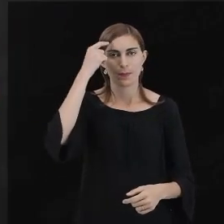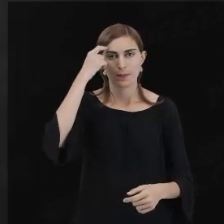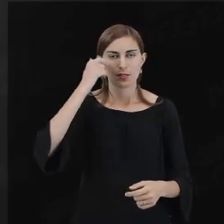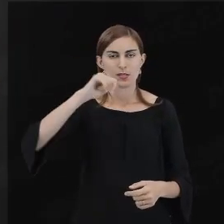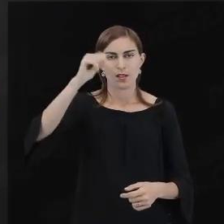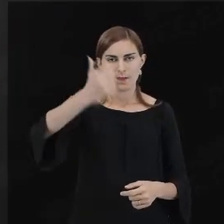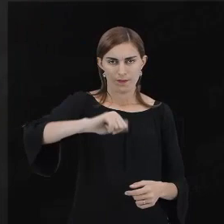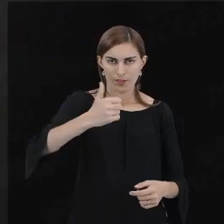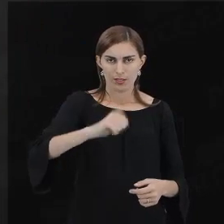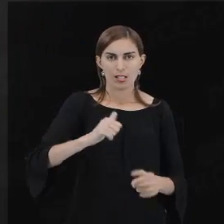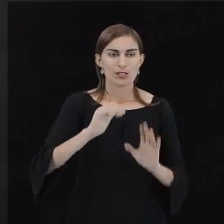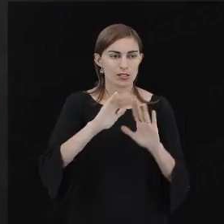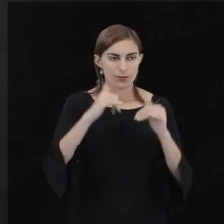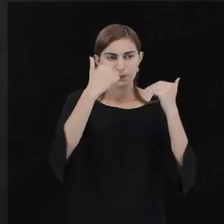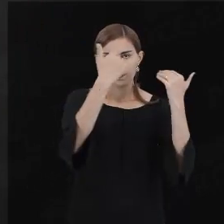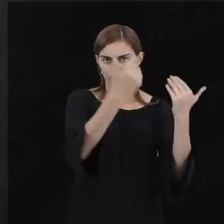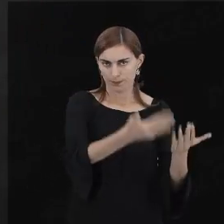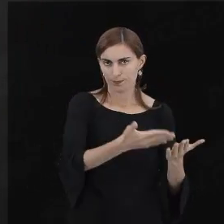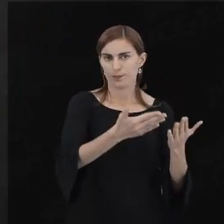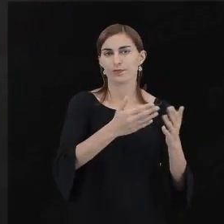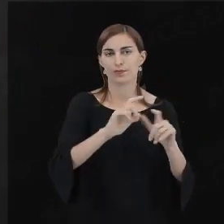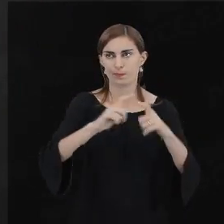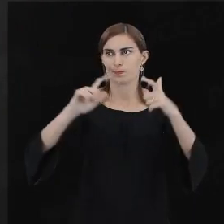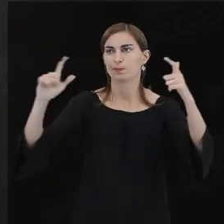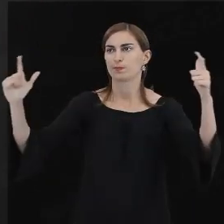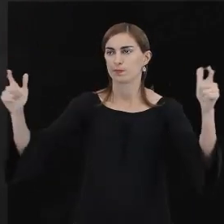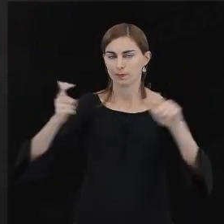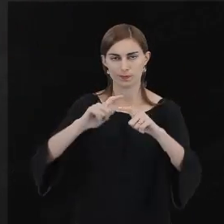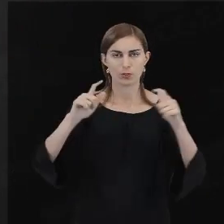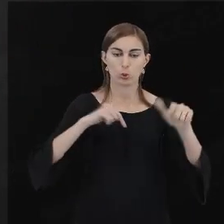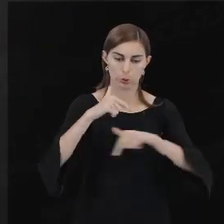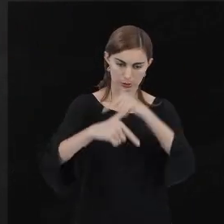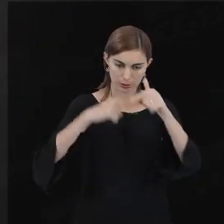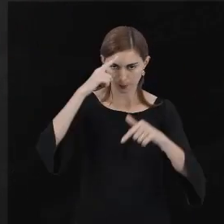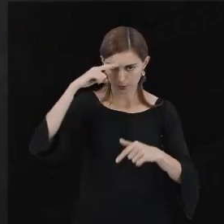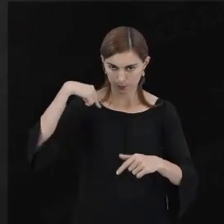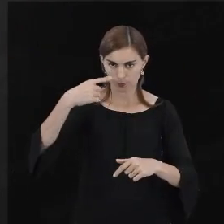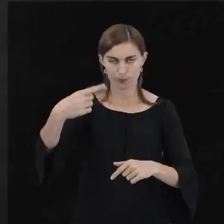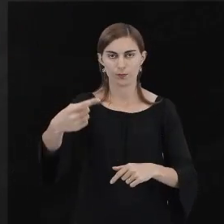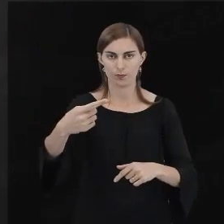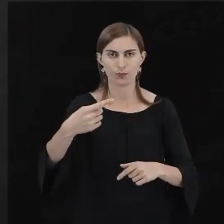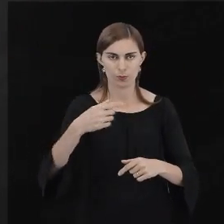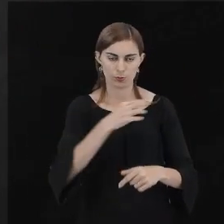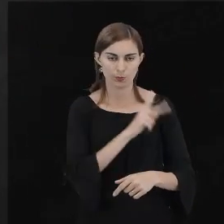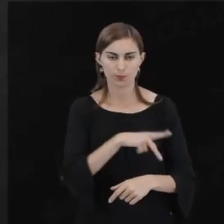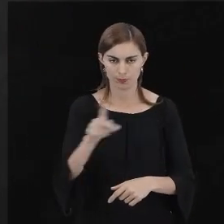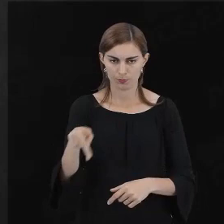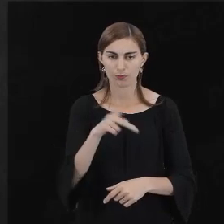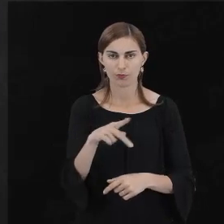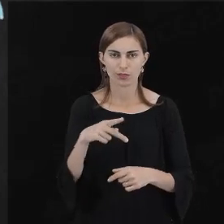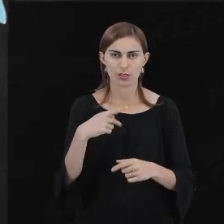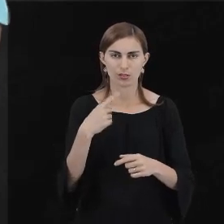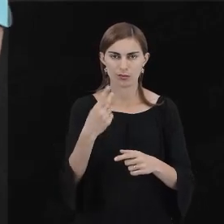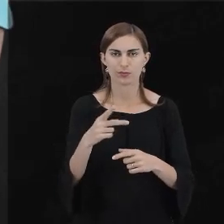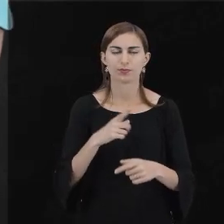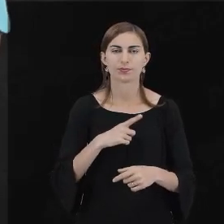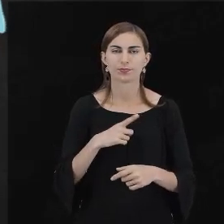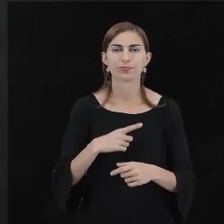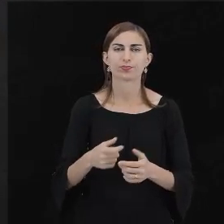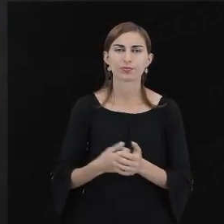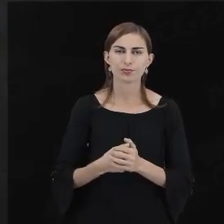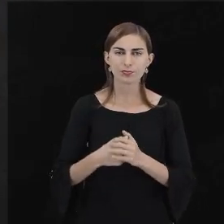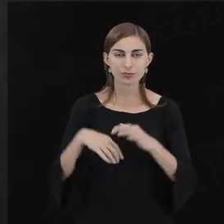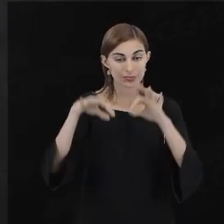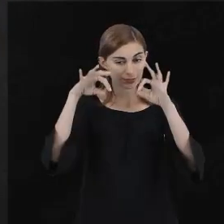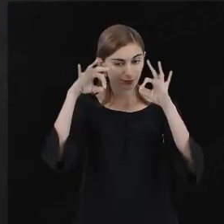são atravessados exatamente por essas diferentes linguagens, essas diferentes realidades, e que muitas vezes,